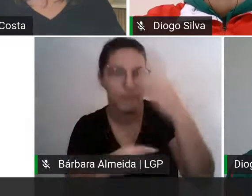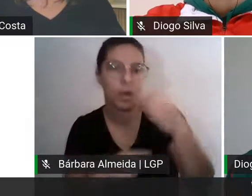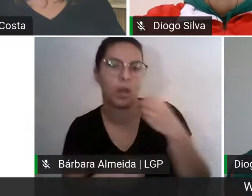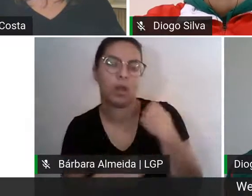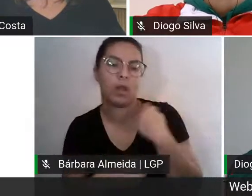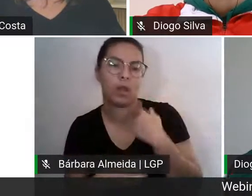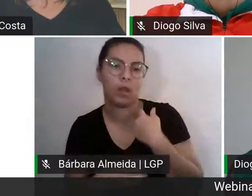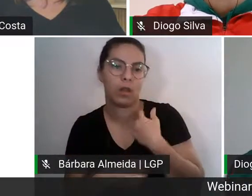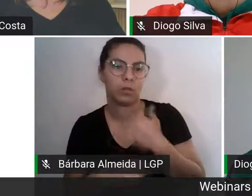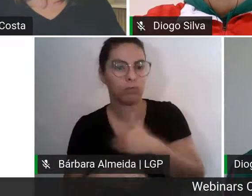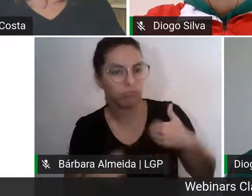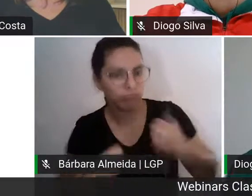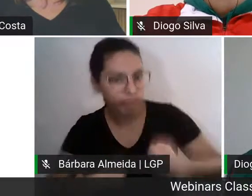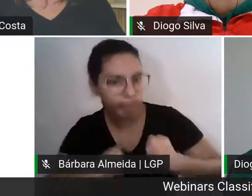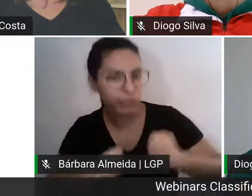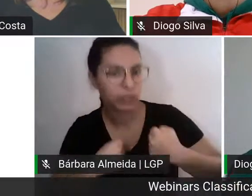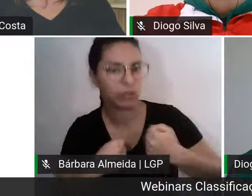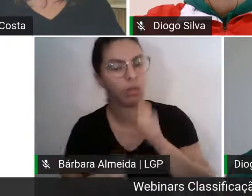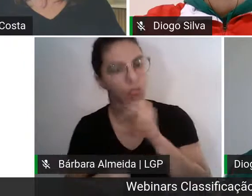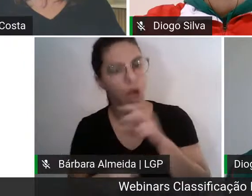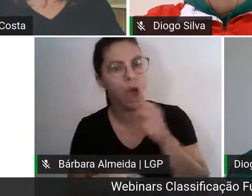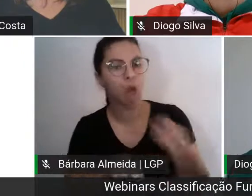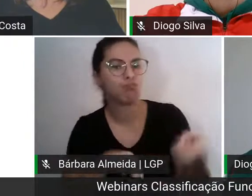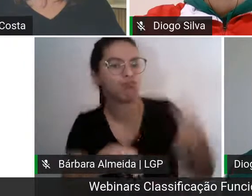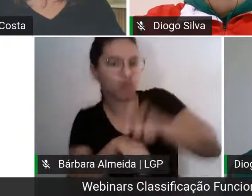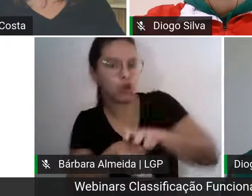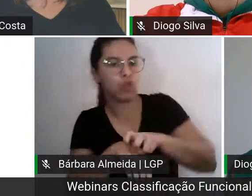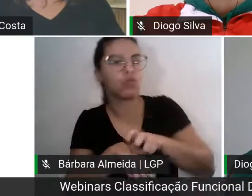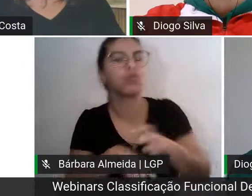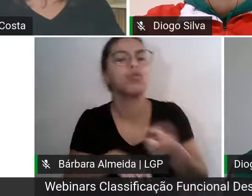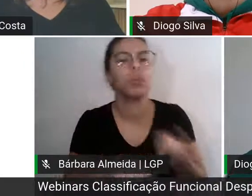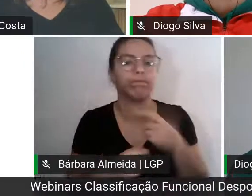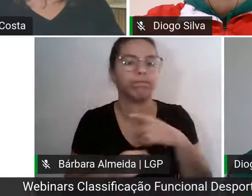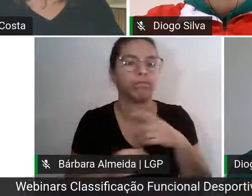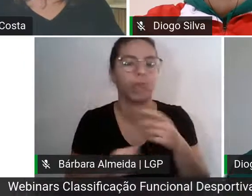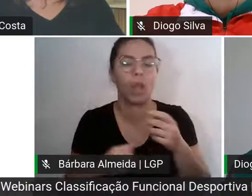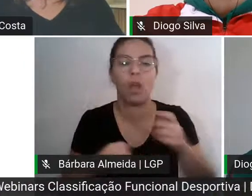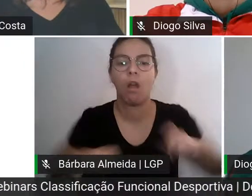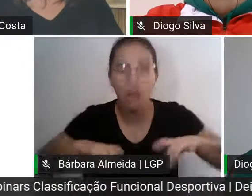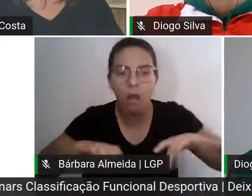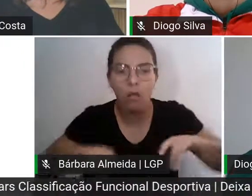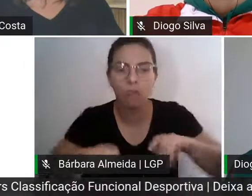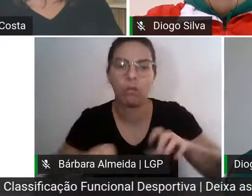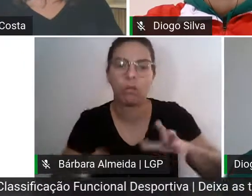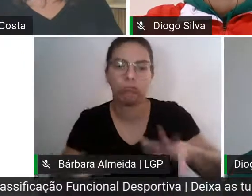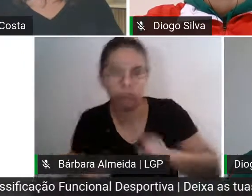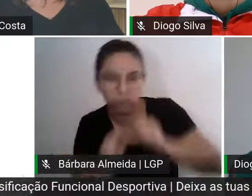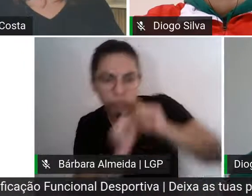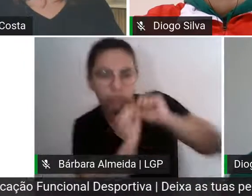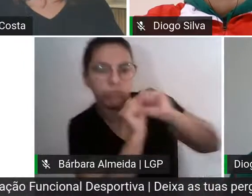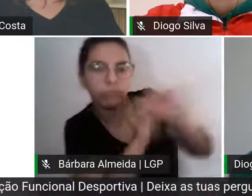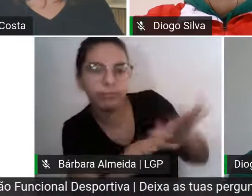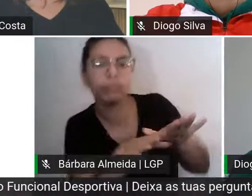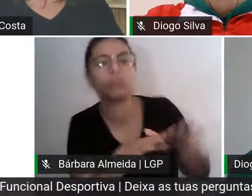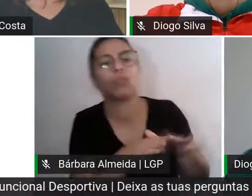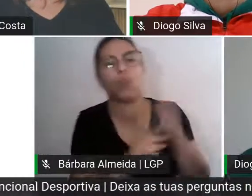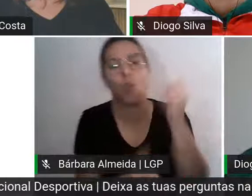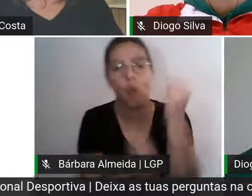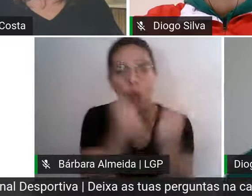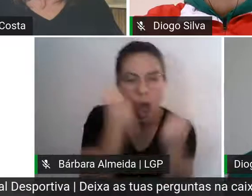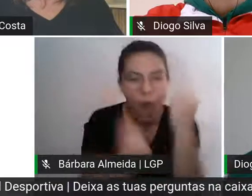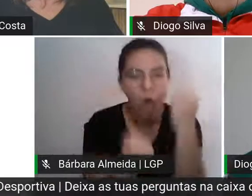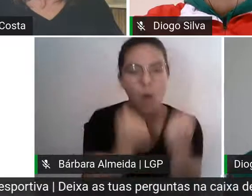nomeadamente, passar a cadeira por dentro do carro e etc. são movimentos que nós